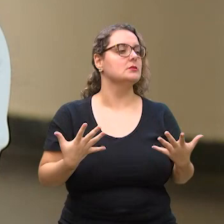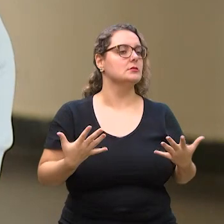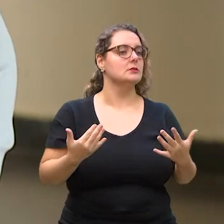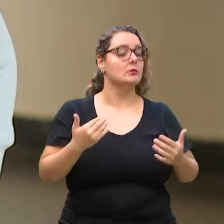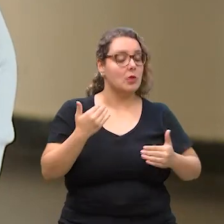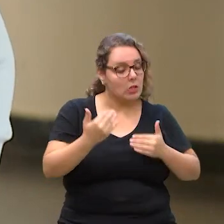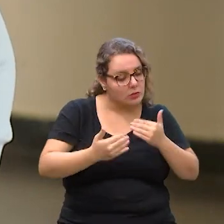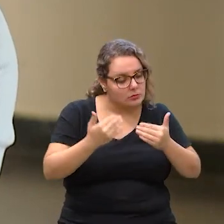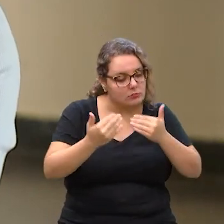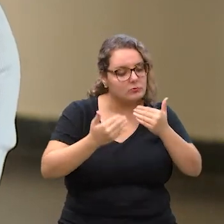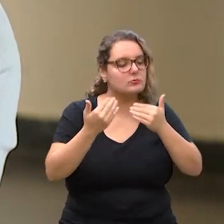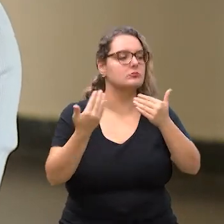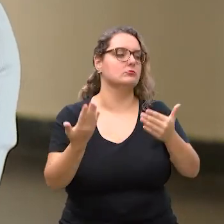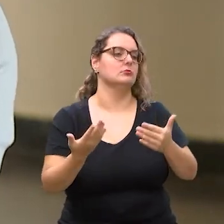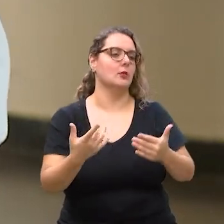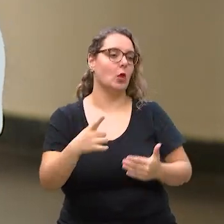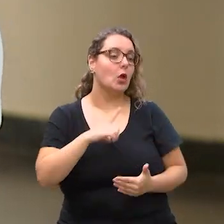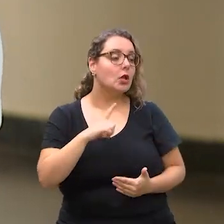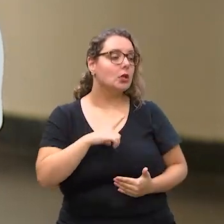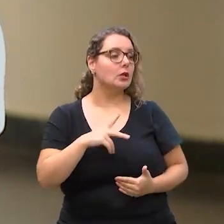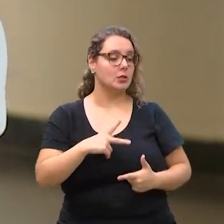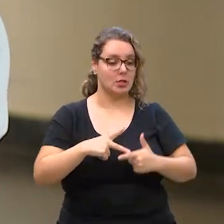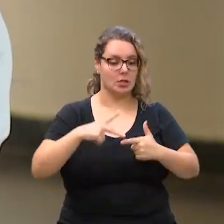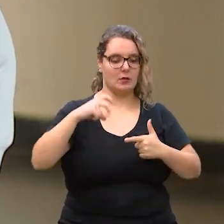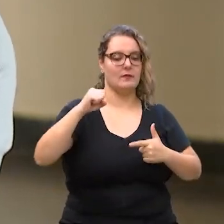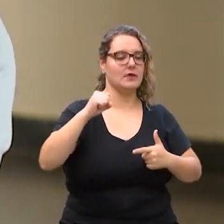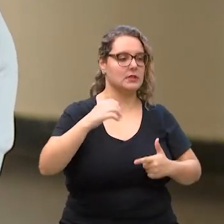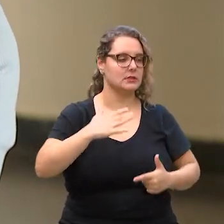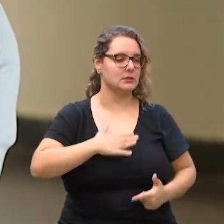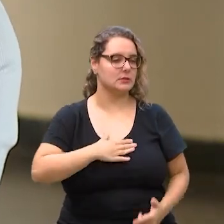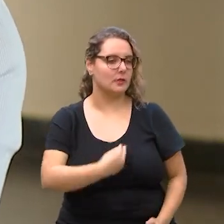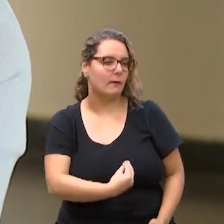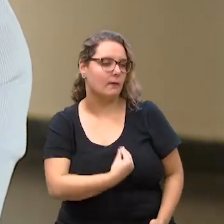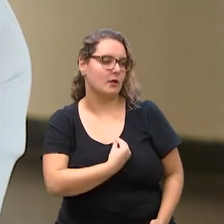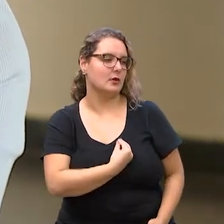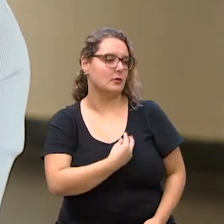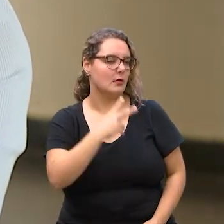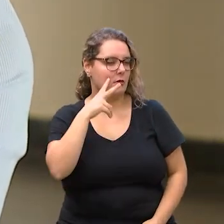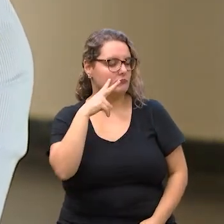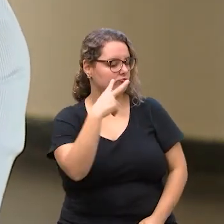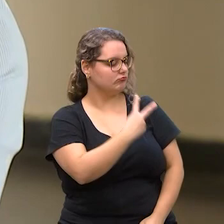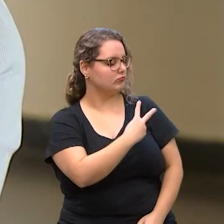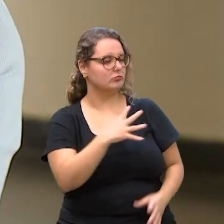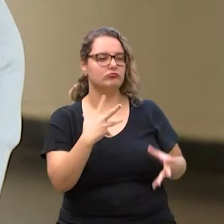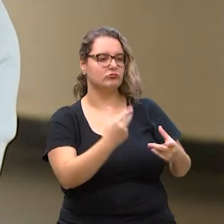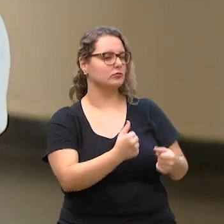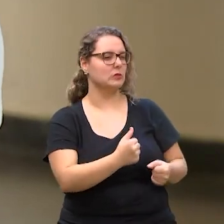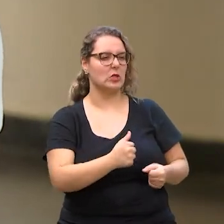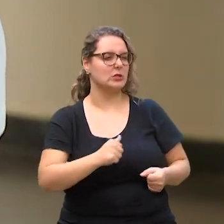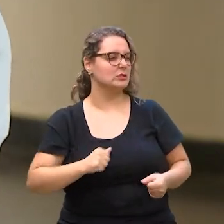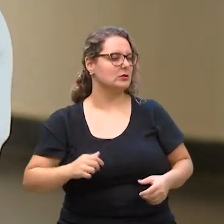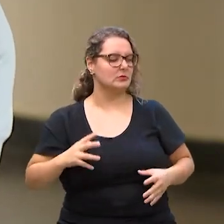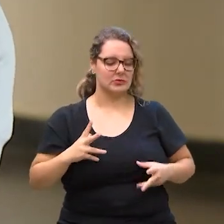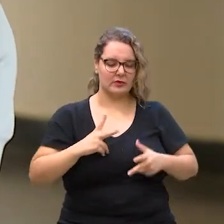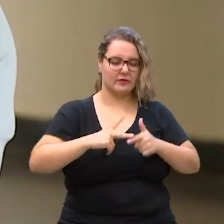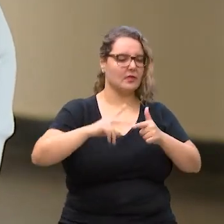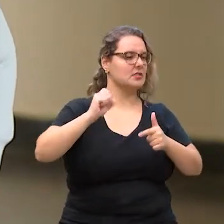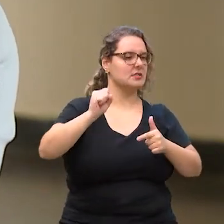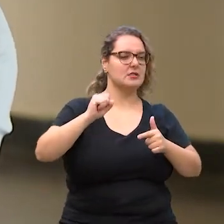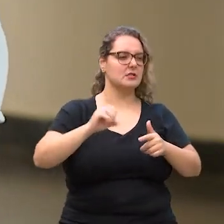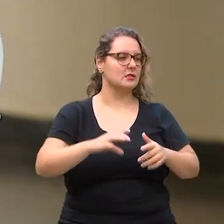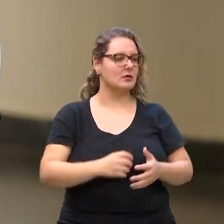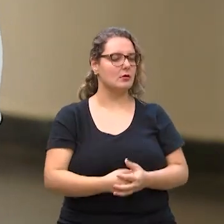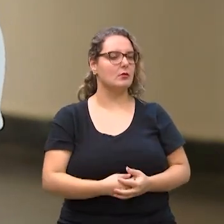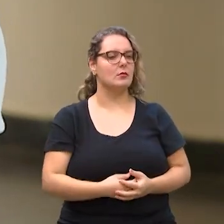processo, né? A gente tem muito aquela coisa do eu venci na vida, de olhar para trás e ver todos os sacrifícios e ter conseguido